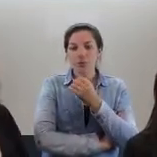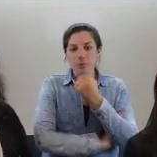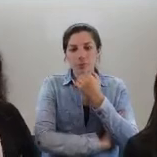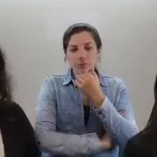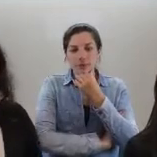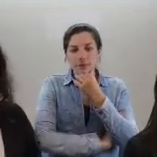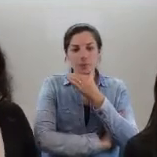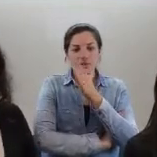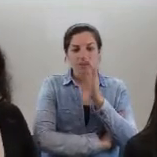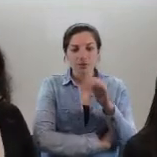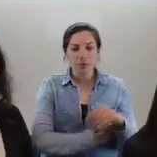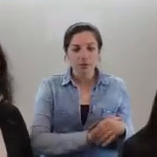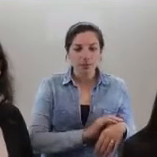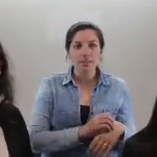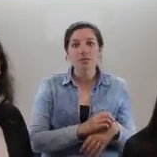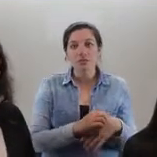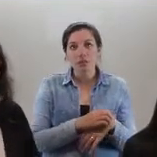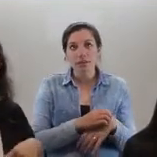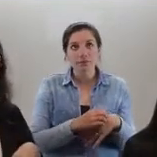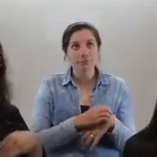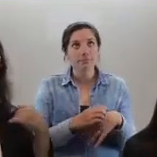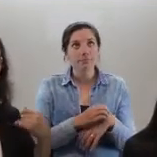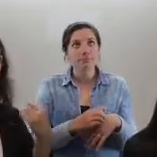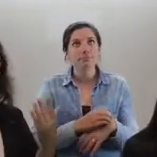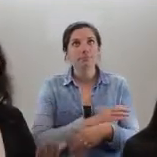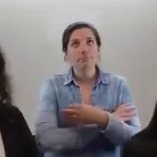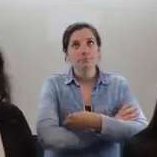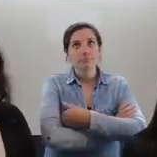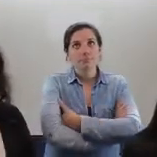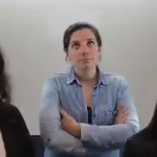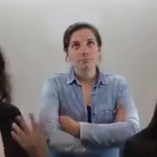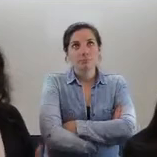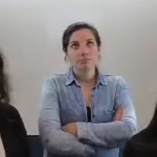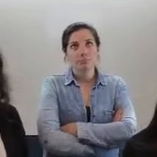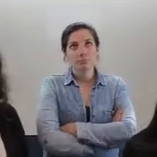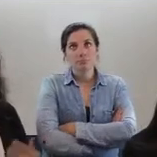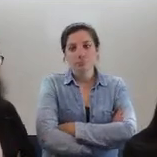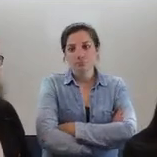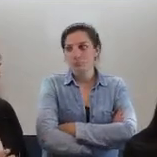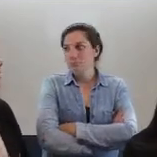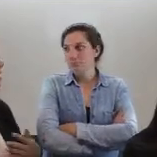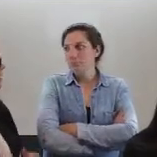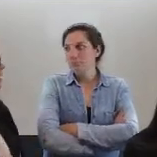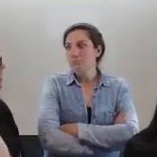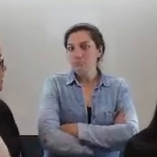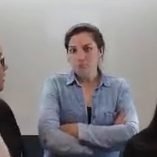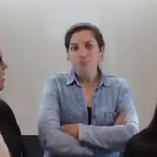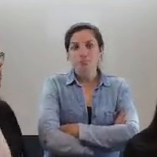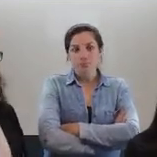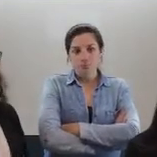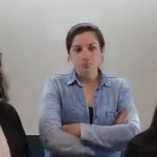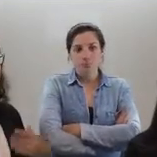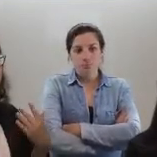online. Disponível online. Tu Isso. pode acessar de qualquer lugar, até do E celular. é até muito mais fácil para te fazer citação no teu trabalho, porque você pode copiar ali na